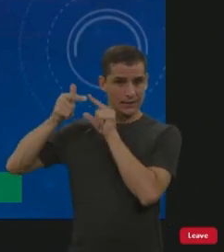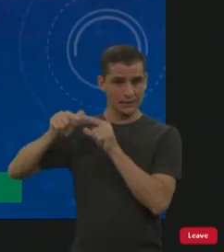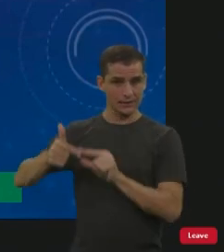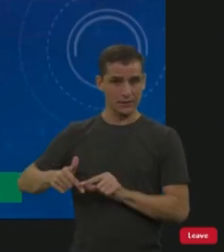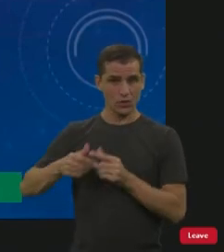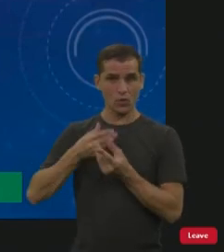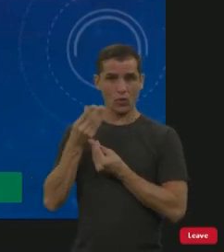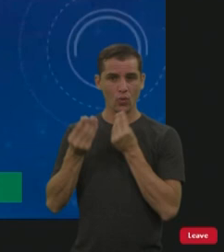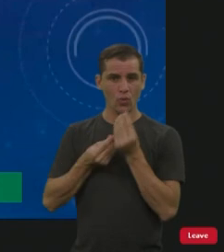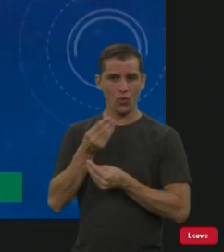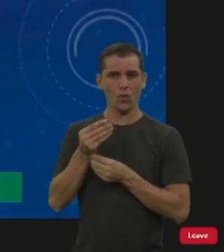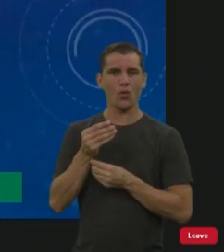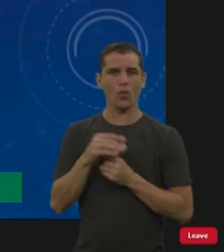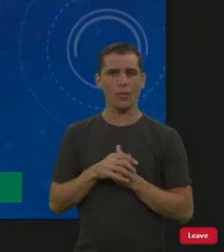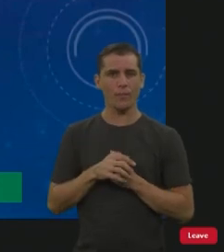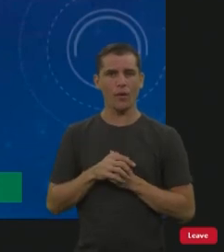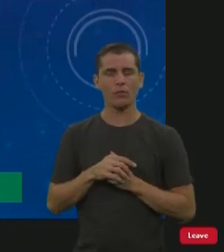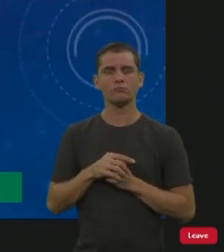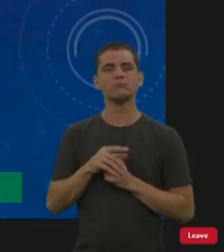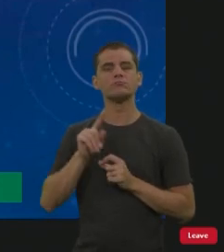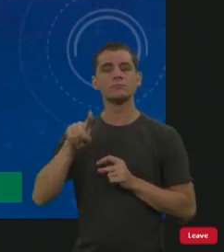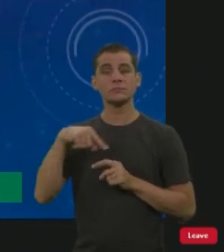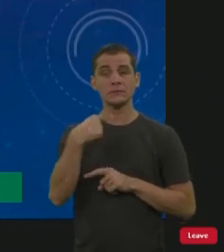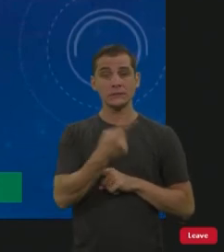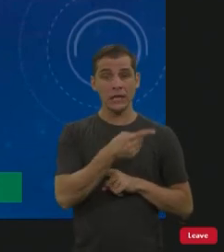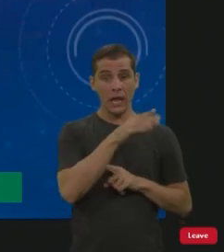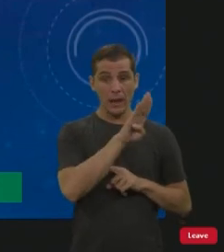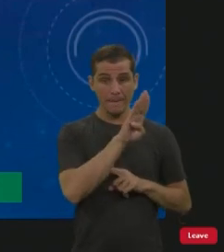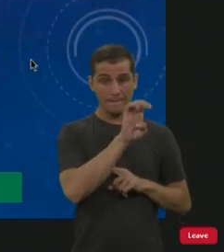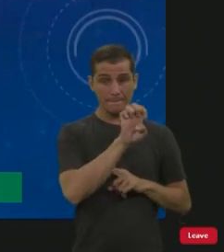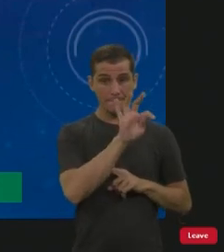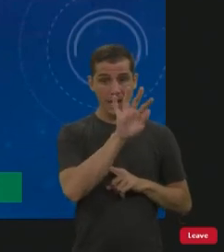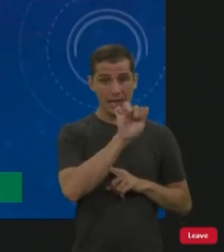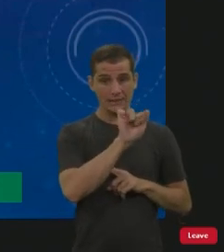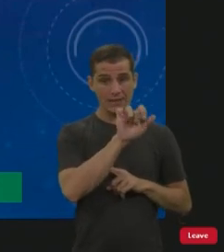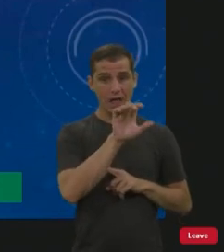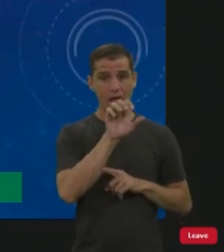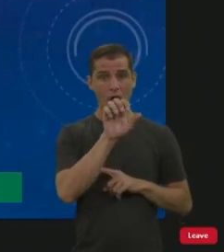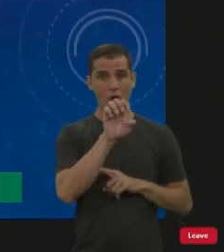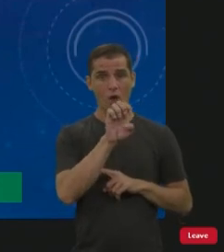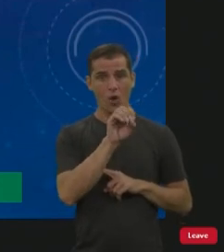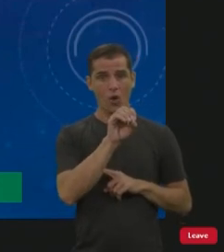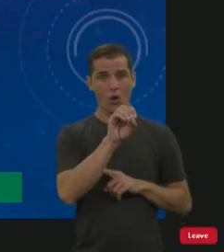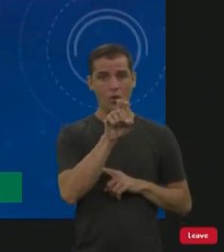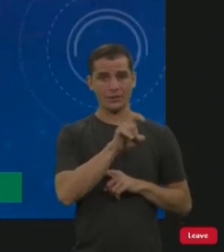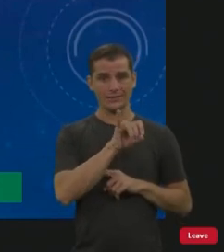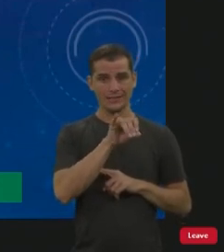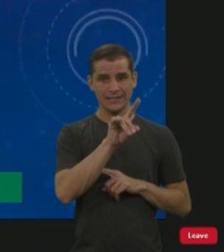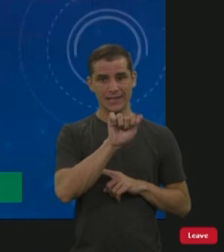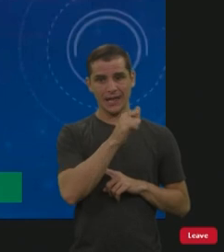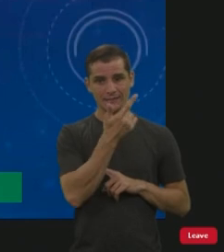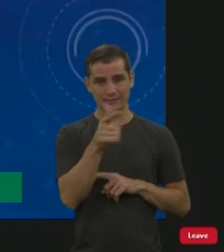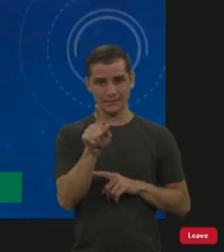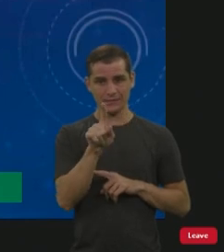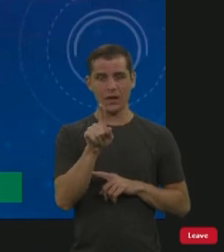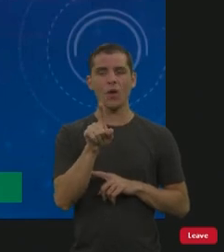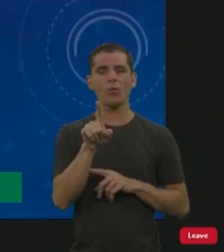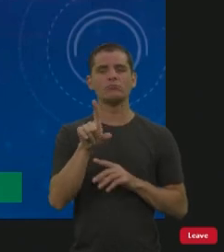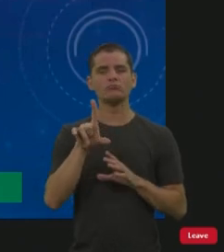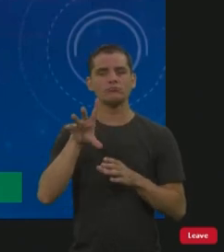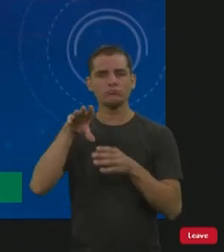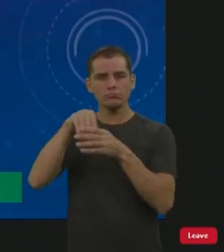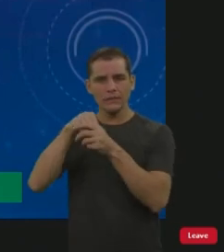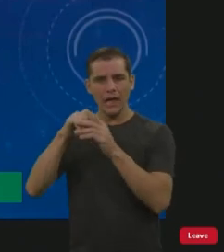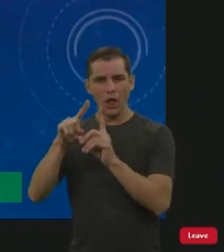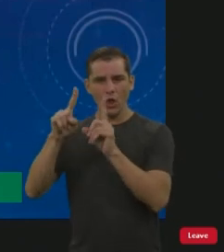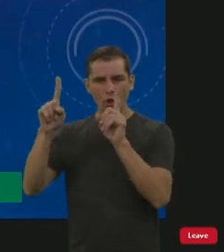né, os defeitos de beta-oxidação de cadeia longa, o que significa que eu preciso ter um pai